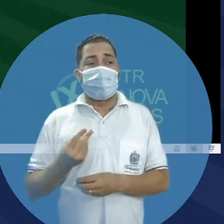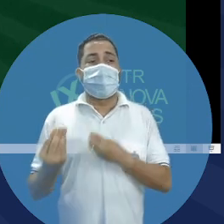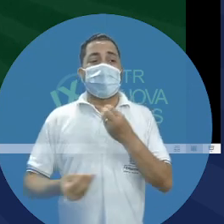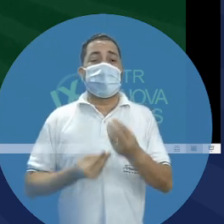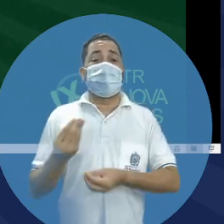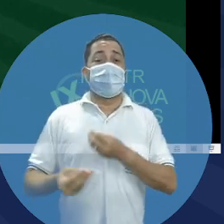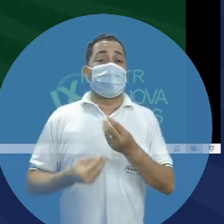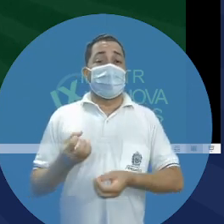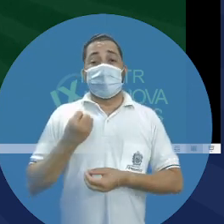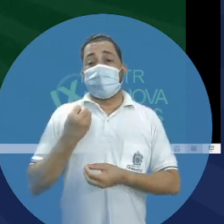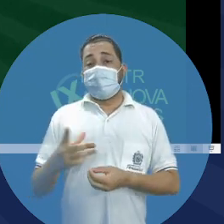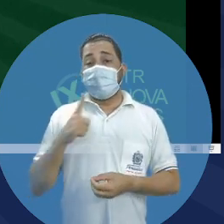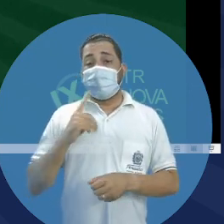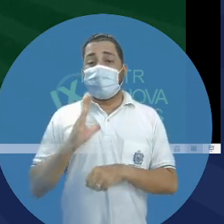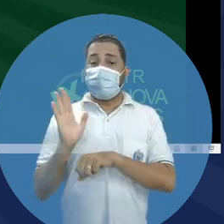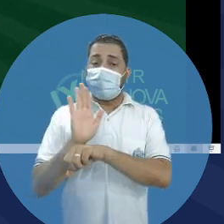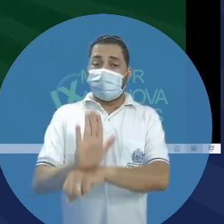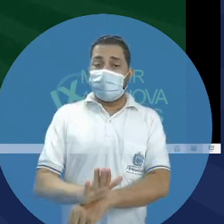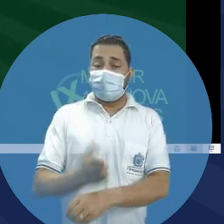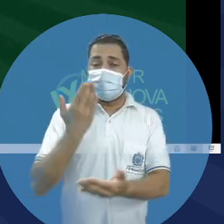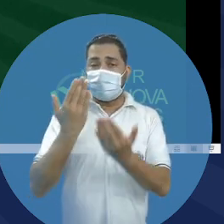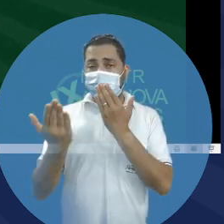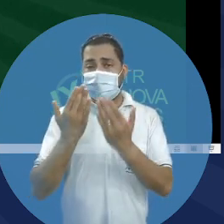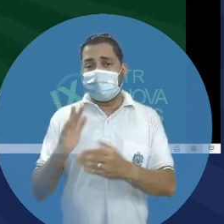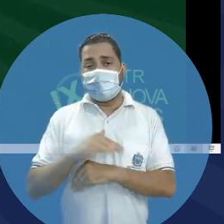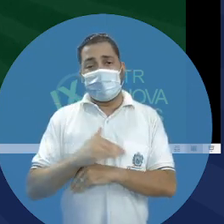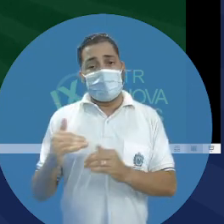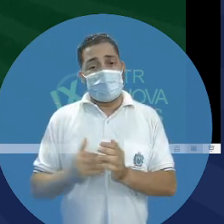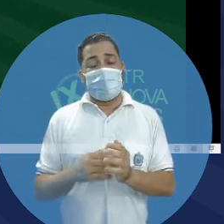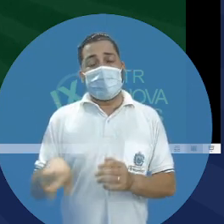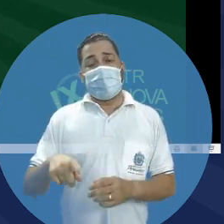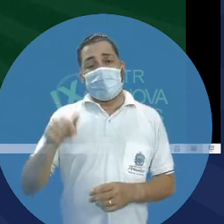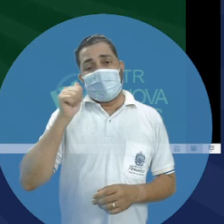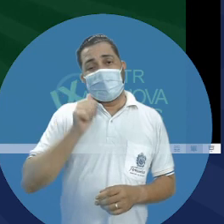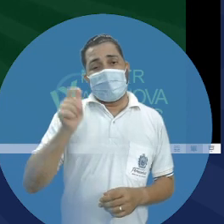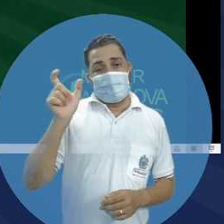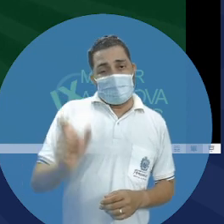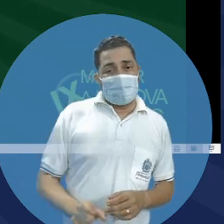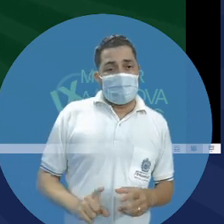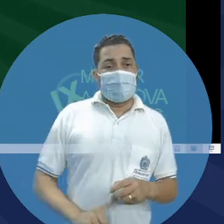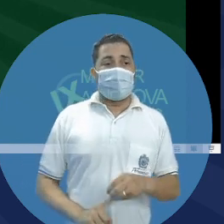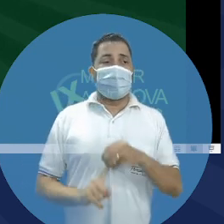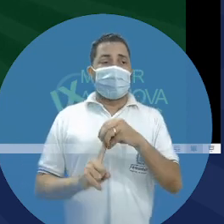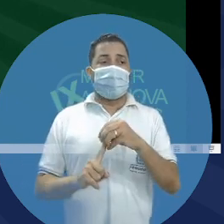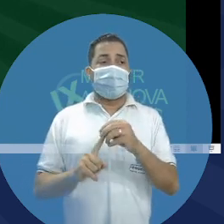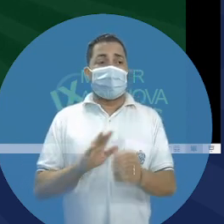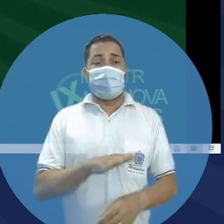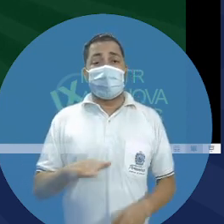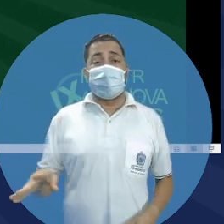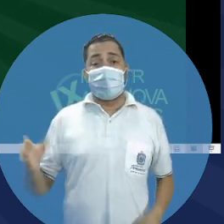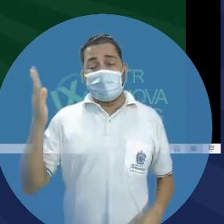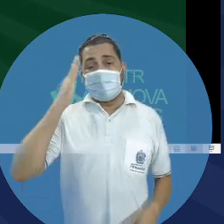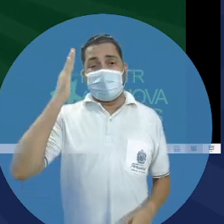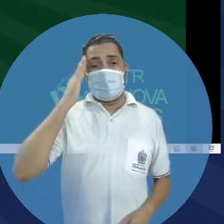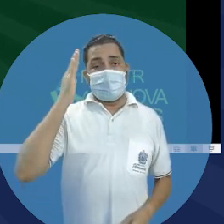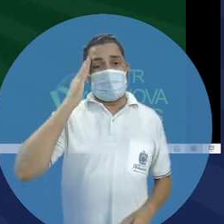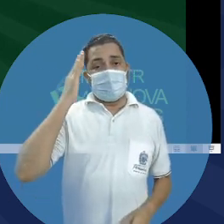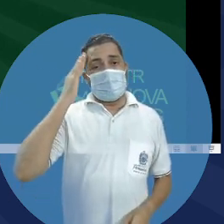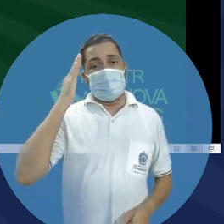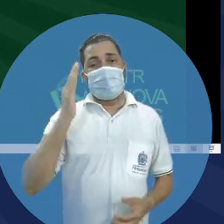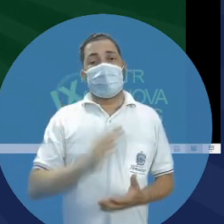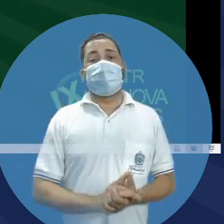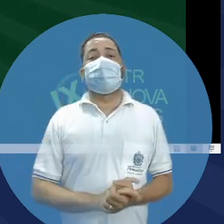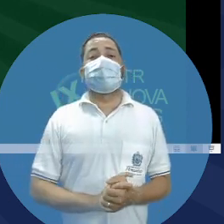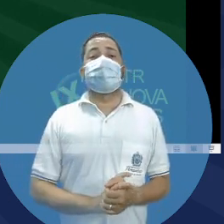apoio psicológico para todas essas meninas e principalmente para os meninos, para eles entenderem que não se deve